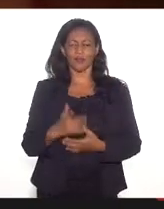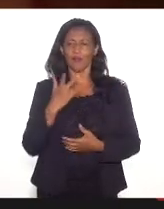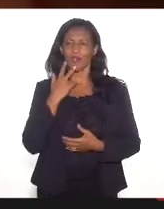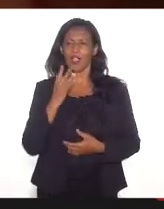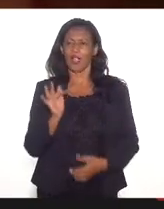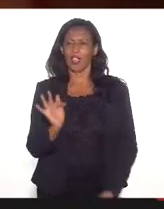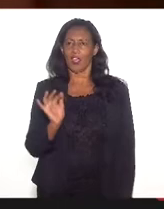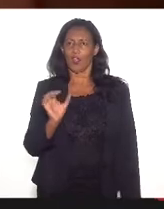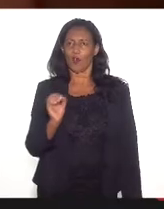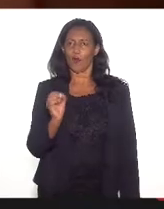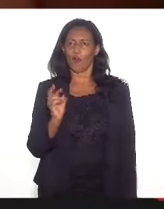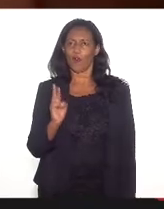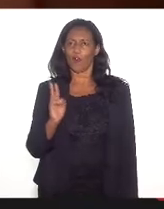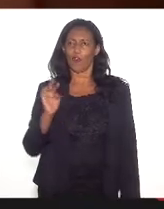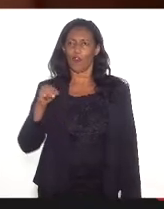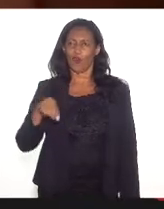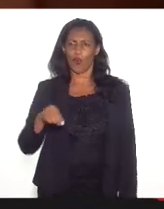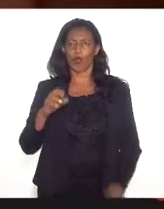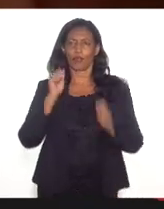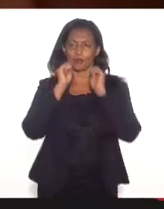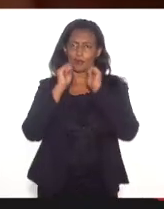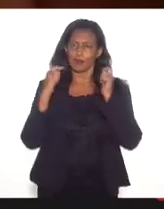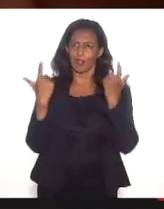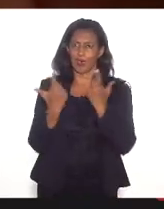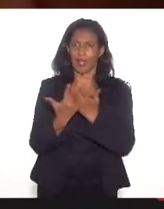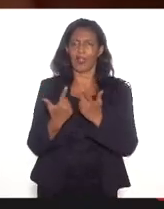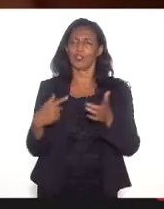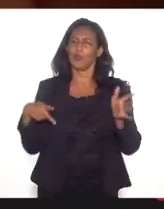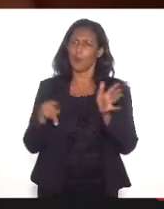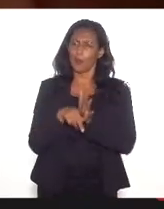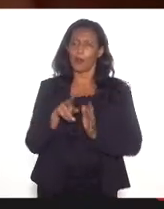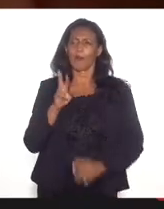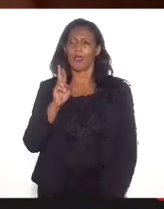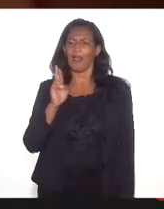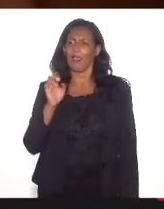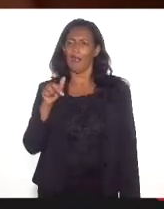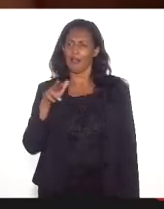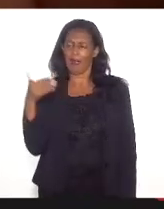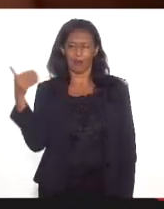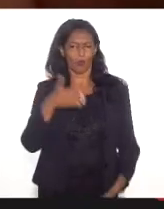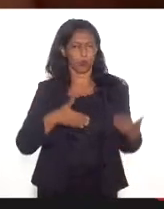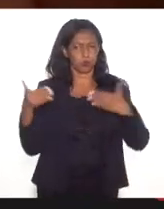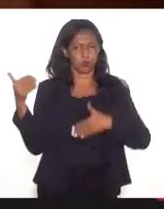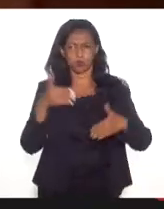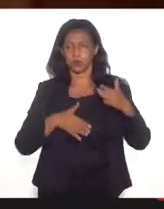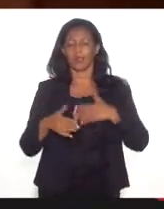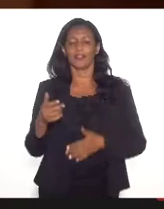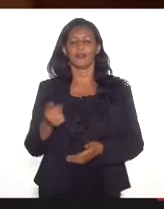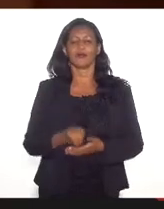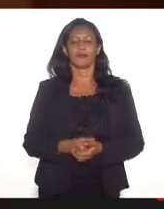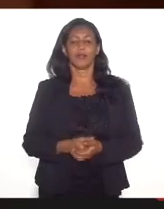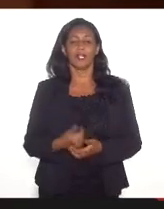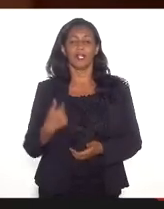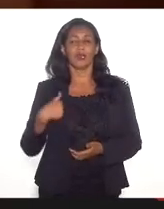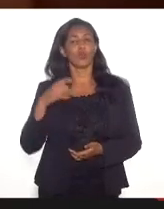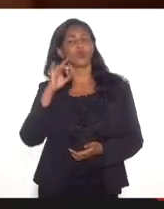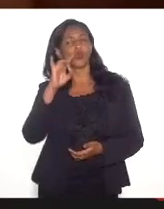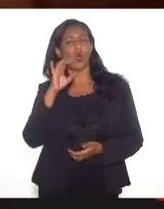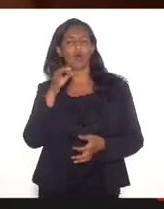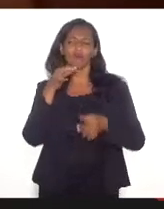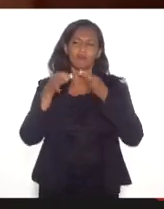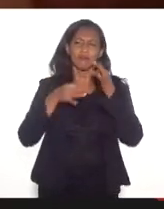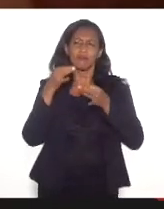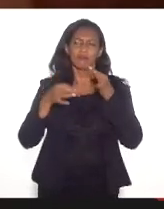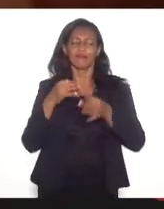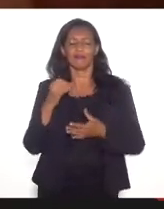Permanente Diálogo com as Mulheres Negras da LERJ, do qual a própria Renata participa também, ativamente. E eu queria, sim, ressaltar alguns aspectos.